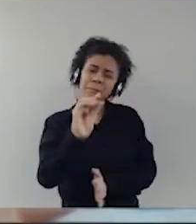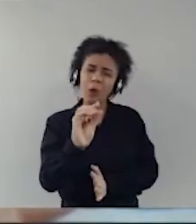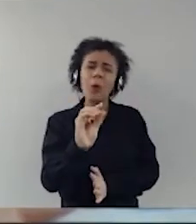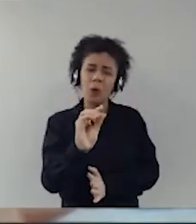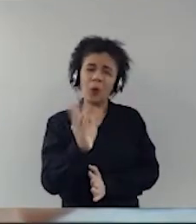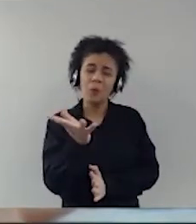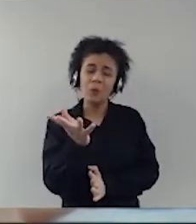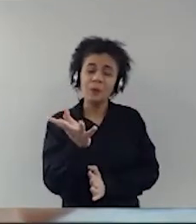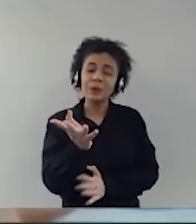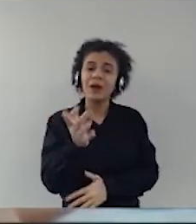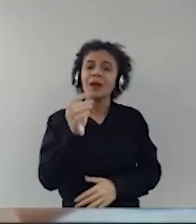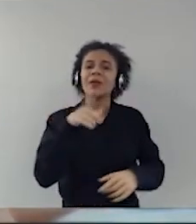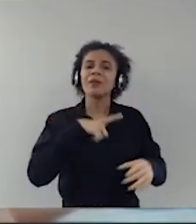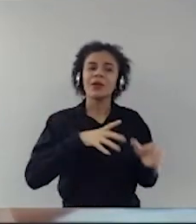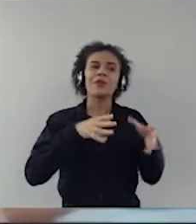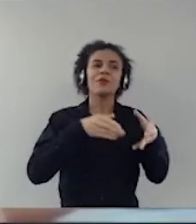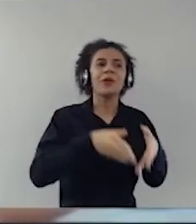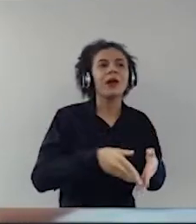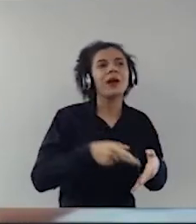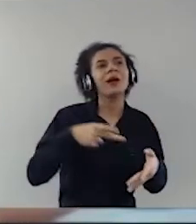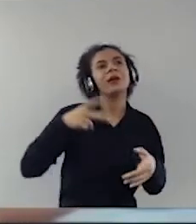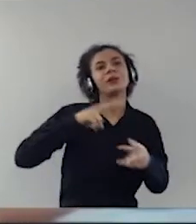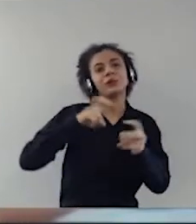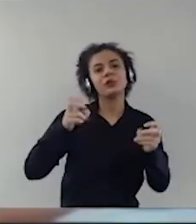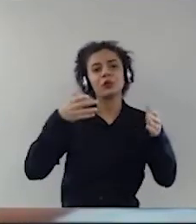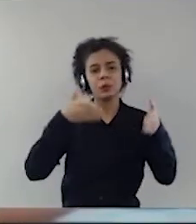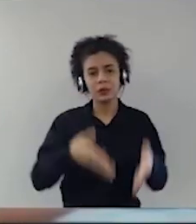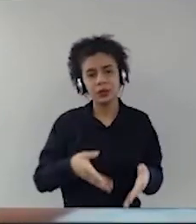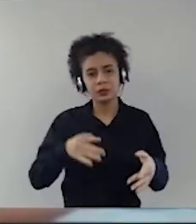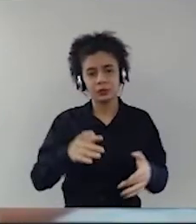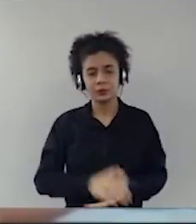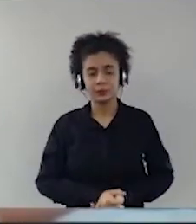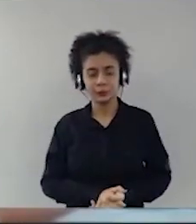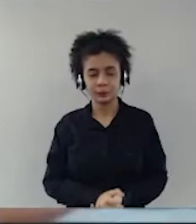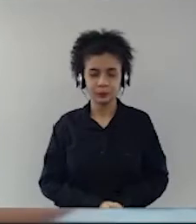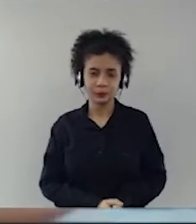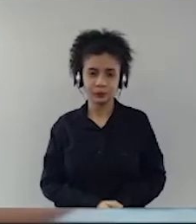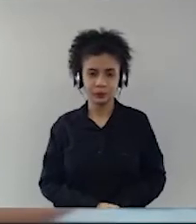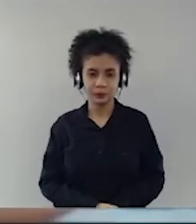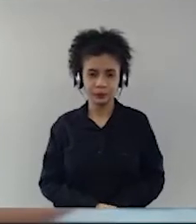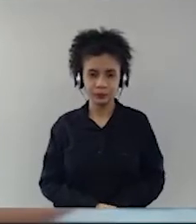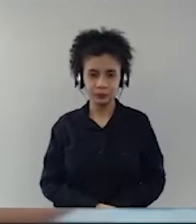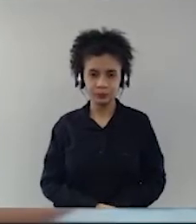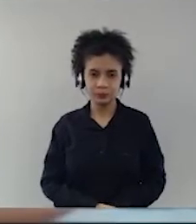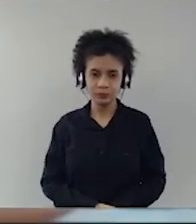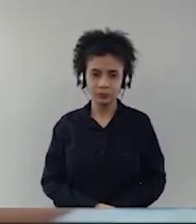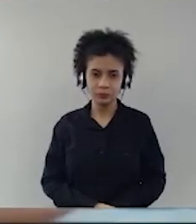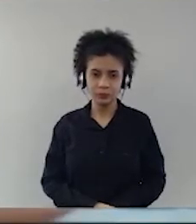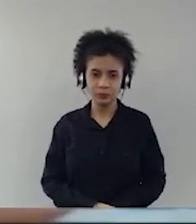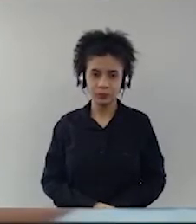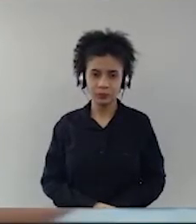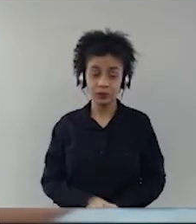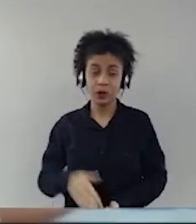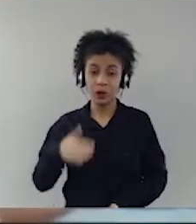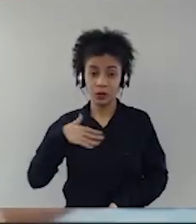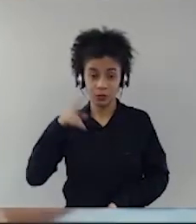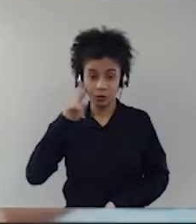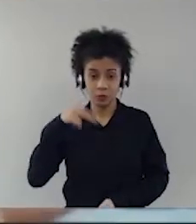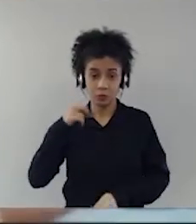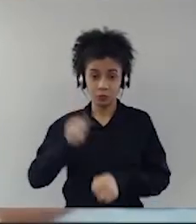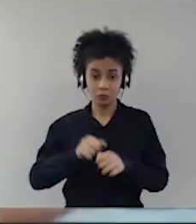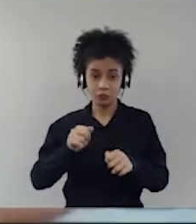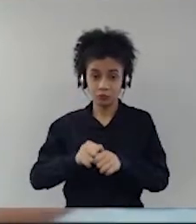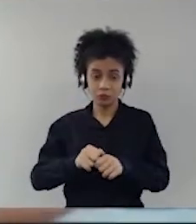estavam lá pensando no direito. Eu me lembro que eu organizei um seminário no tribunal